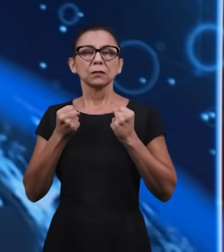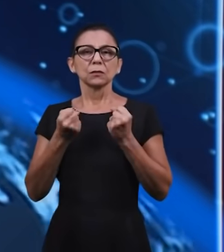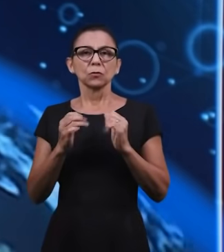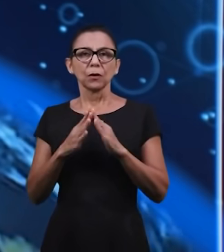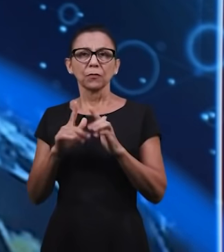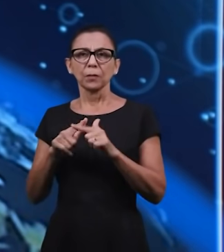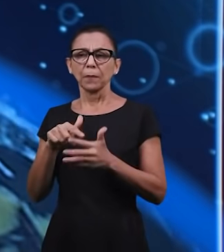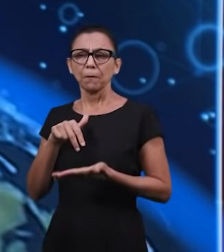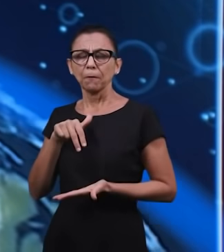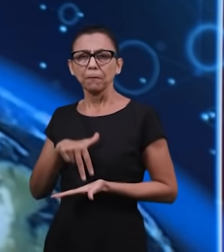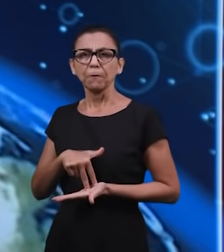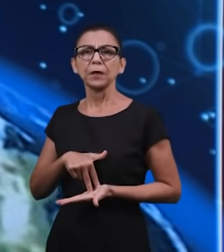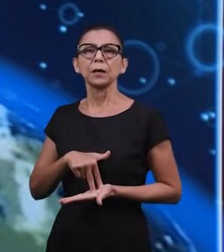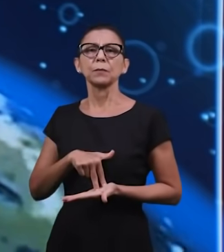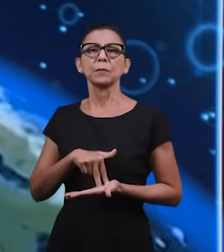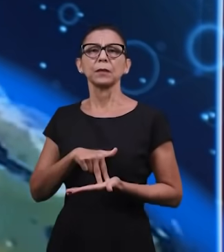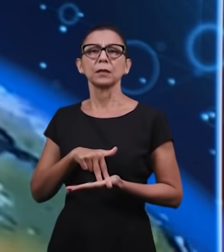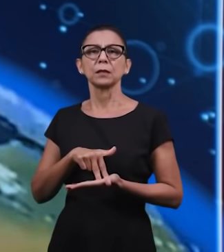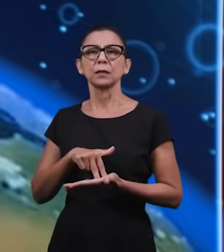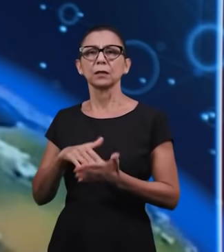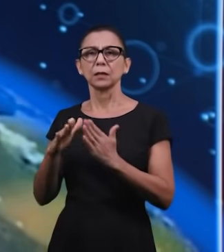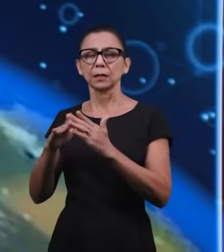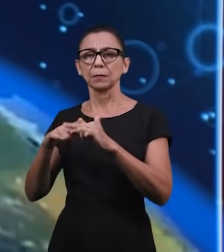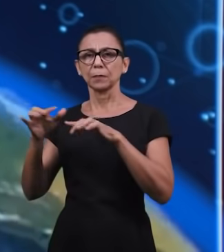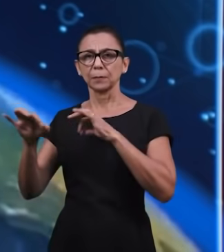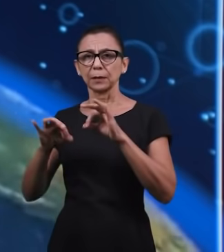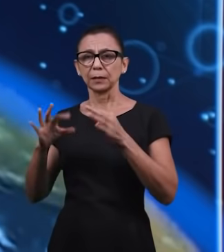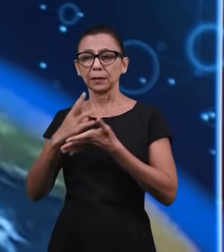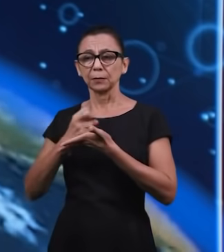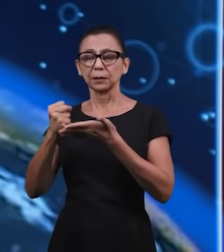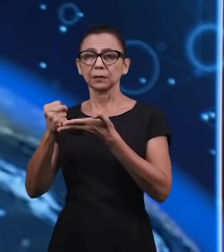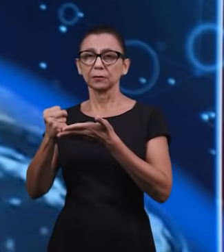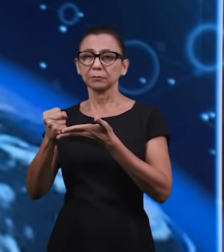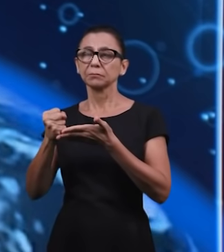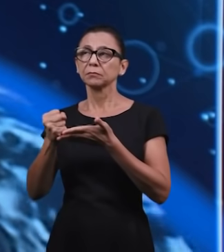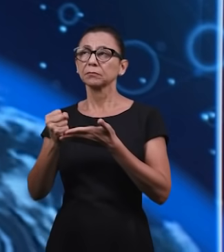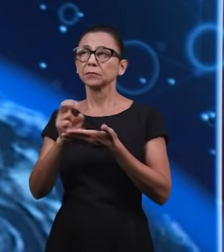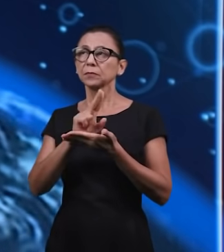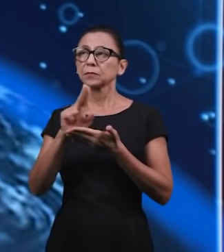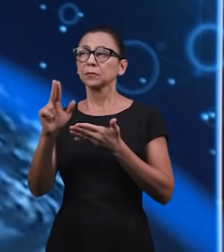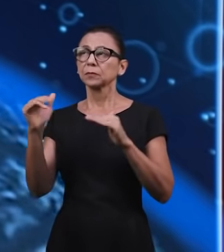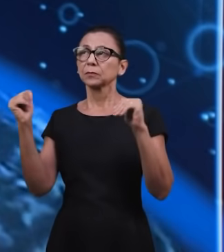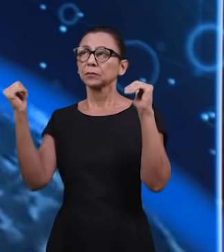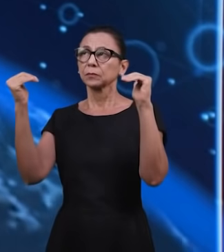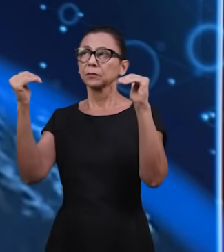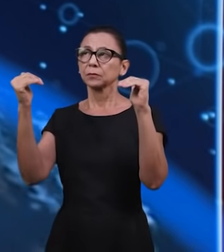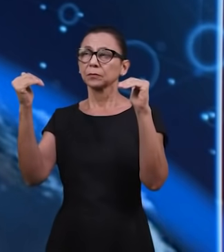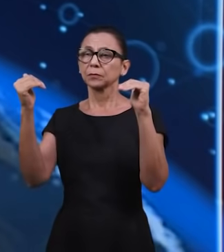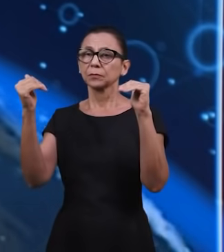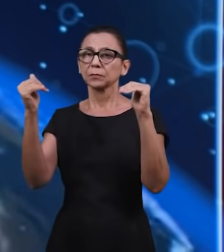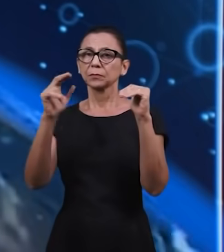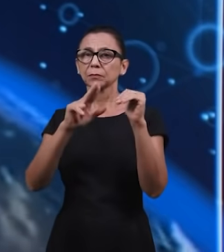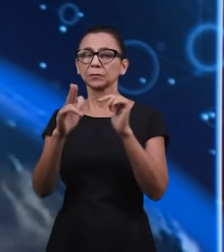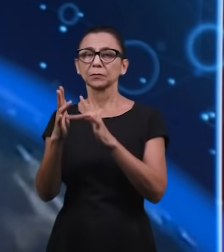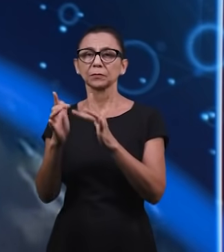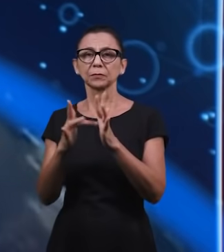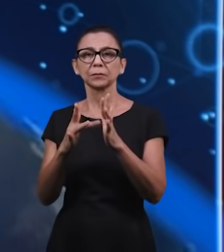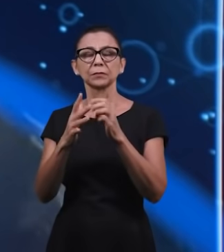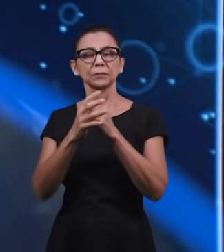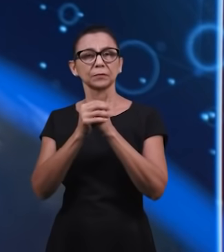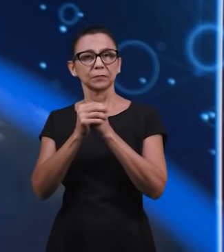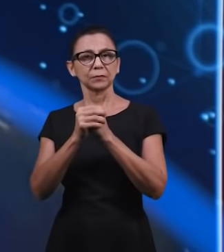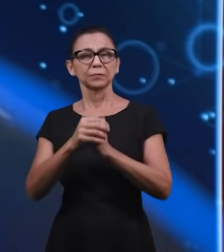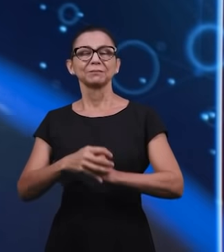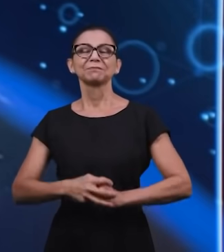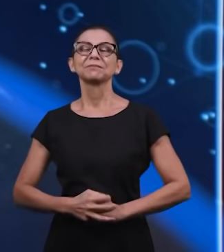obra, a Tua igreja, uma igreja que está sendo preparada para o arrebatamento. Bendito seja o nome do Senhor, nós te louvamos em